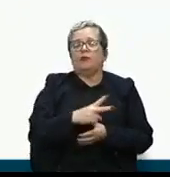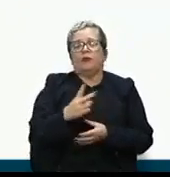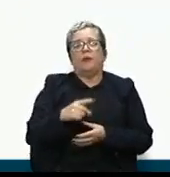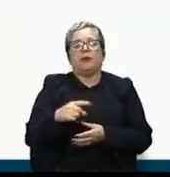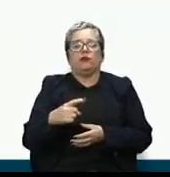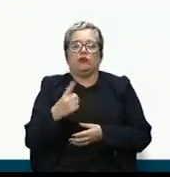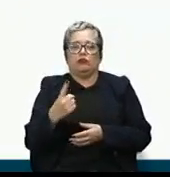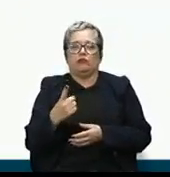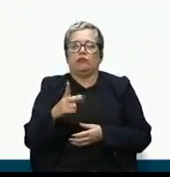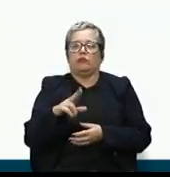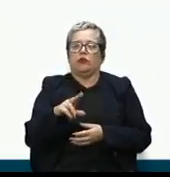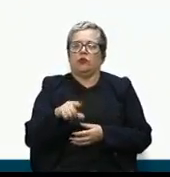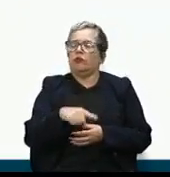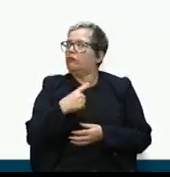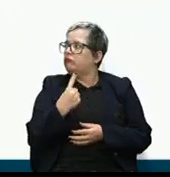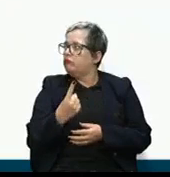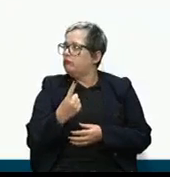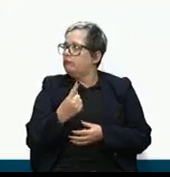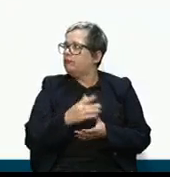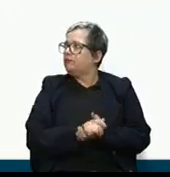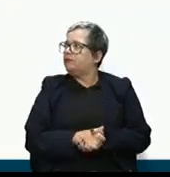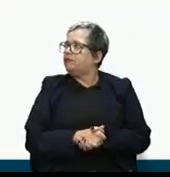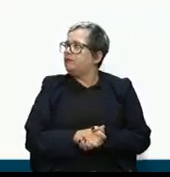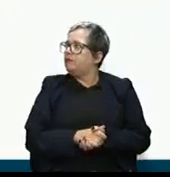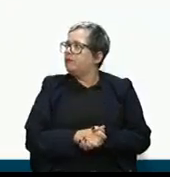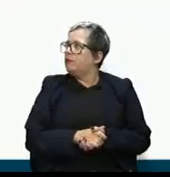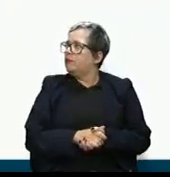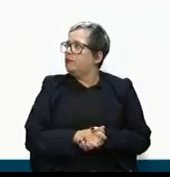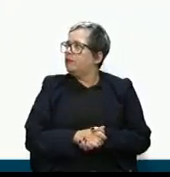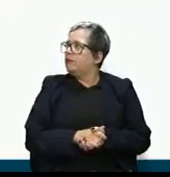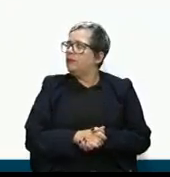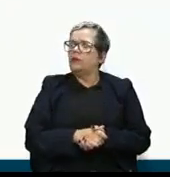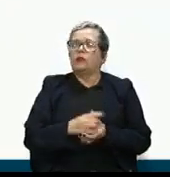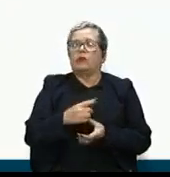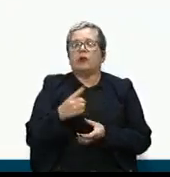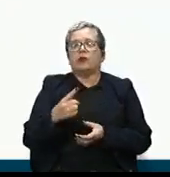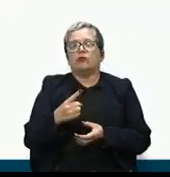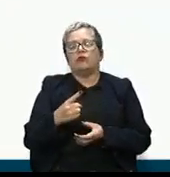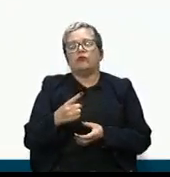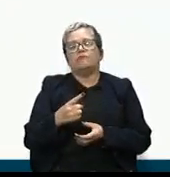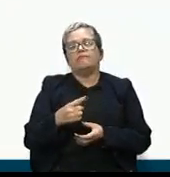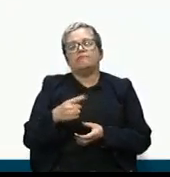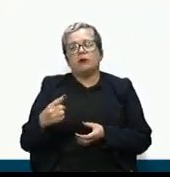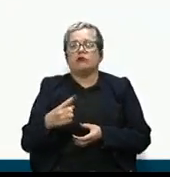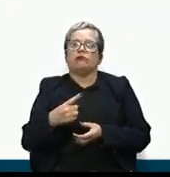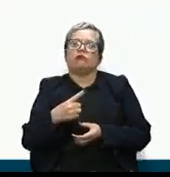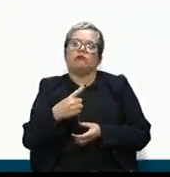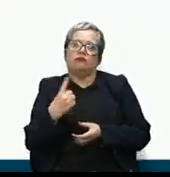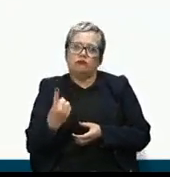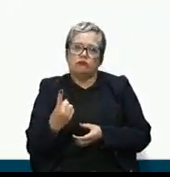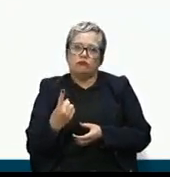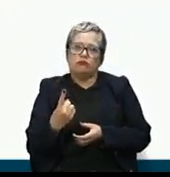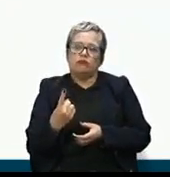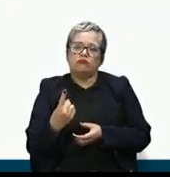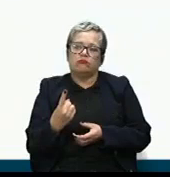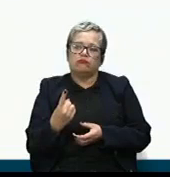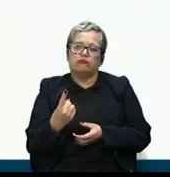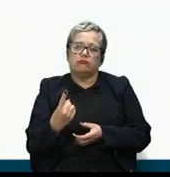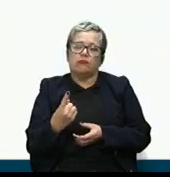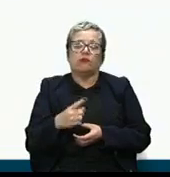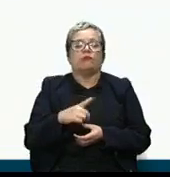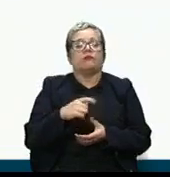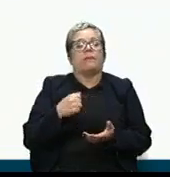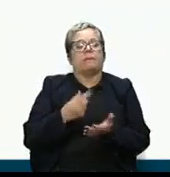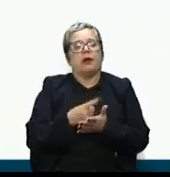2 menos 1, 1. Menos 1 menos o 1, então se eu